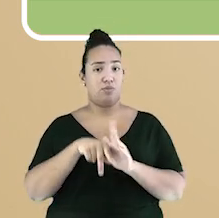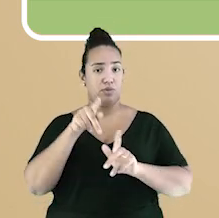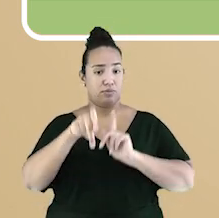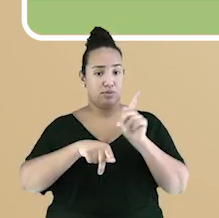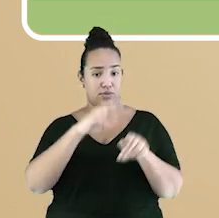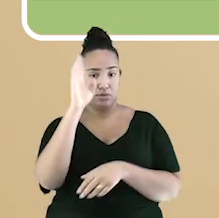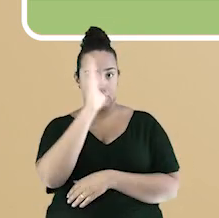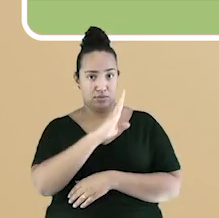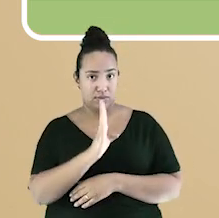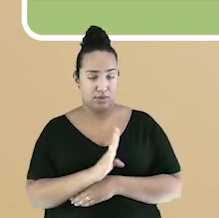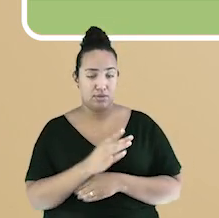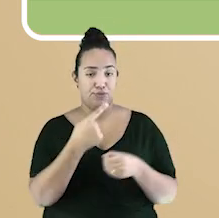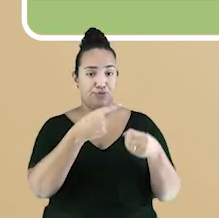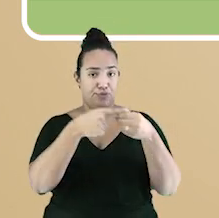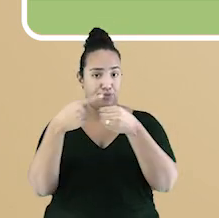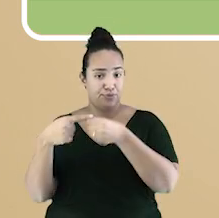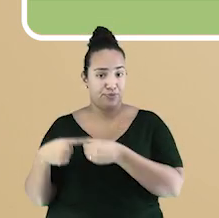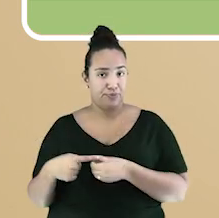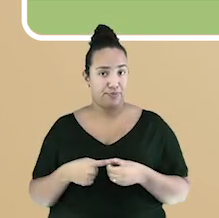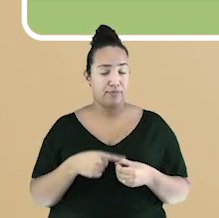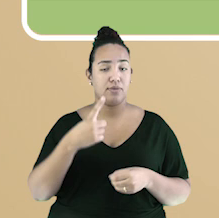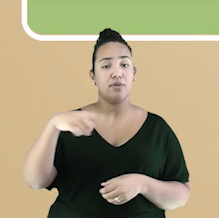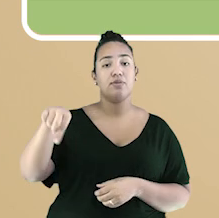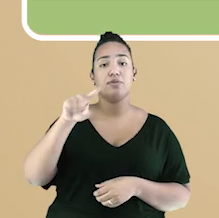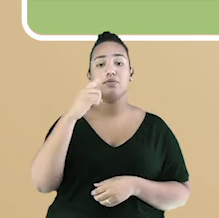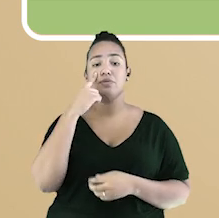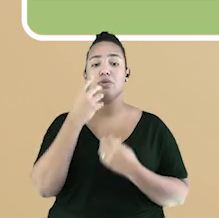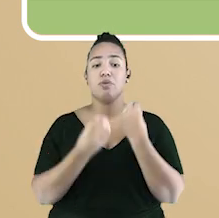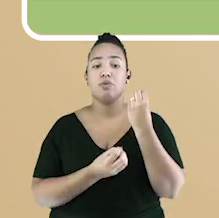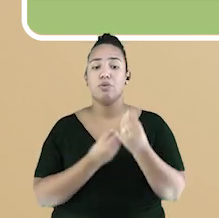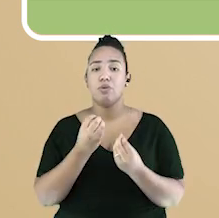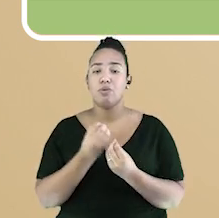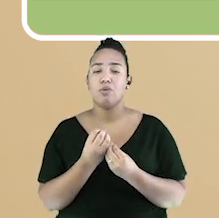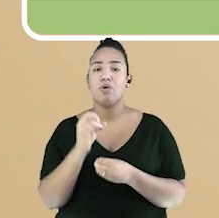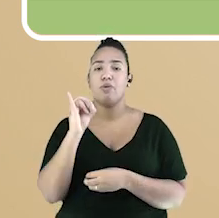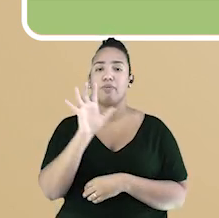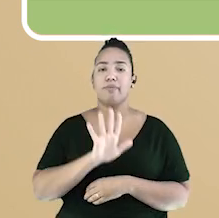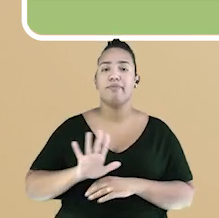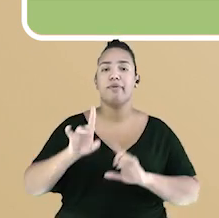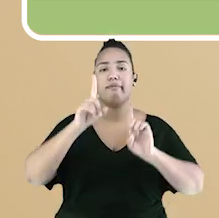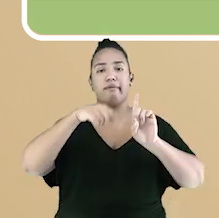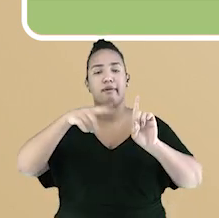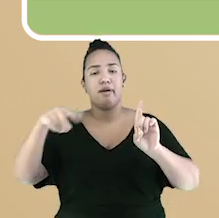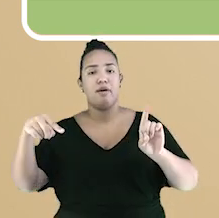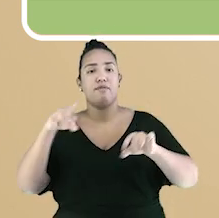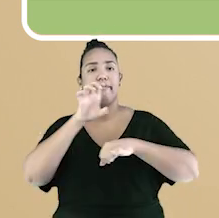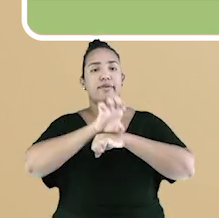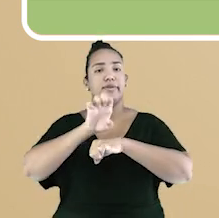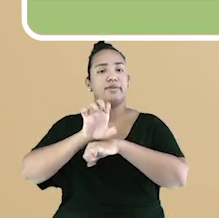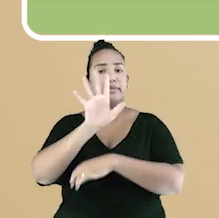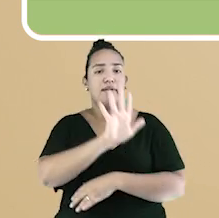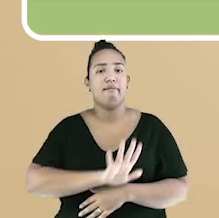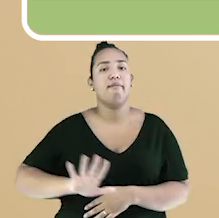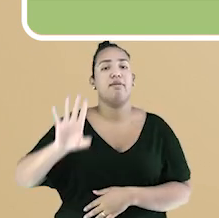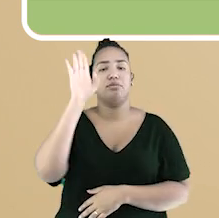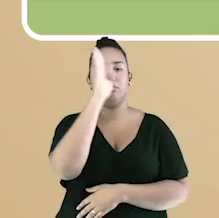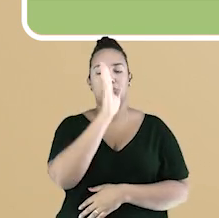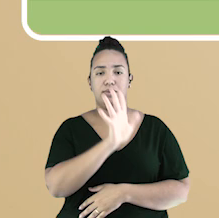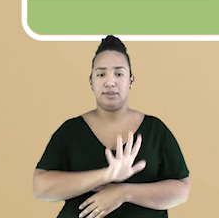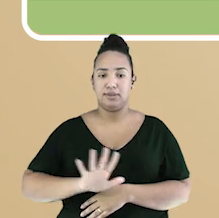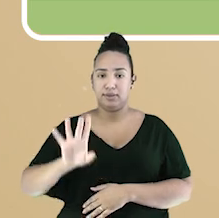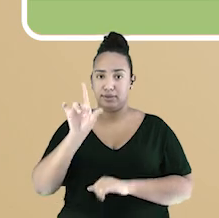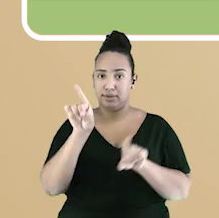do Brasil e das unidades da federação, para verem as pirâmides etárias de todos os estados do Brasil e